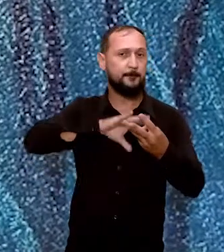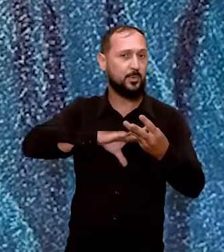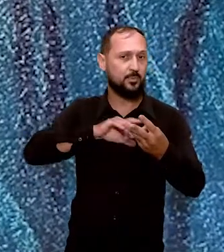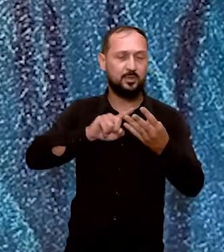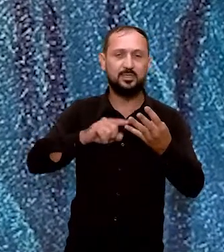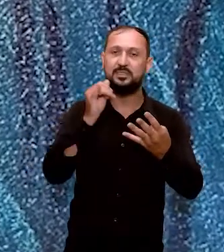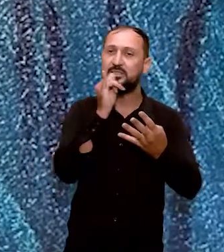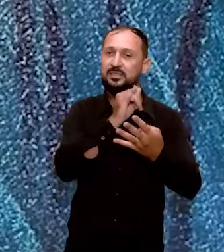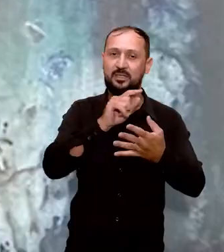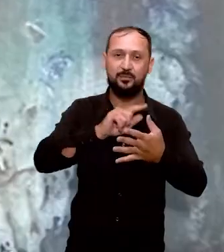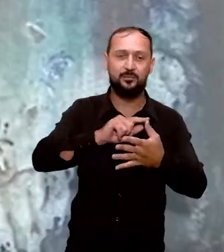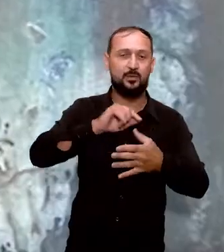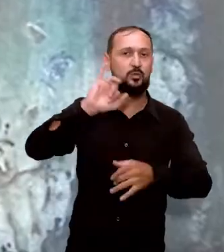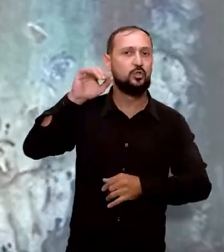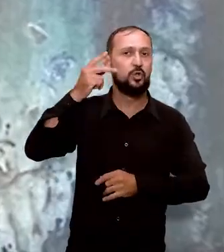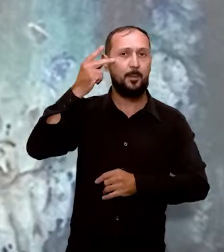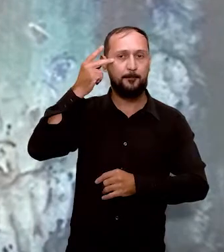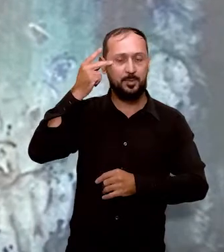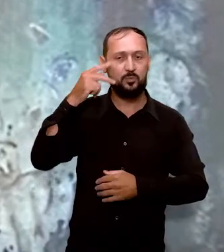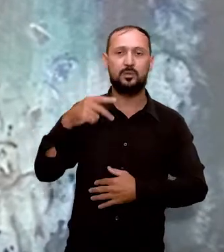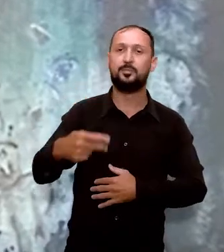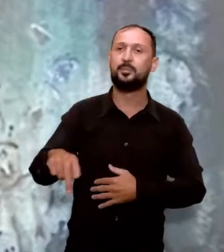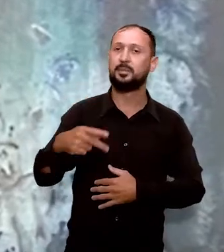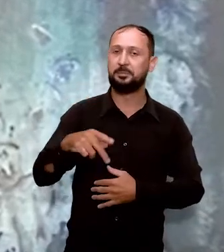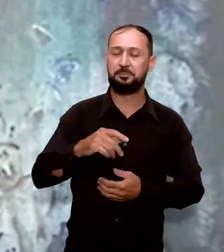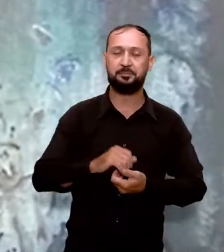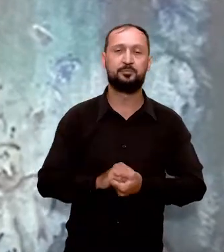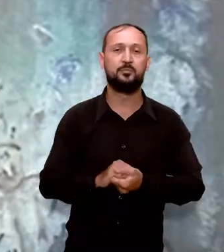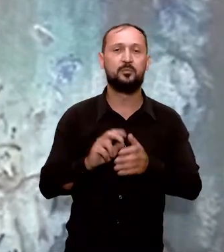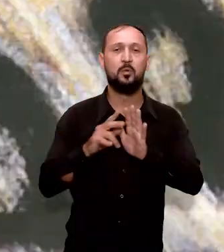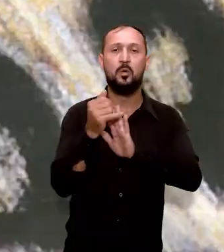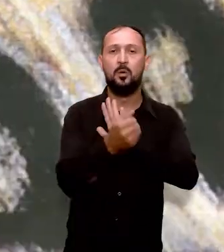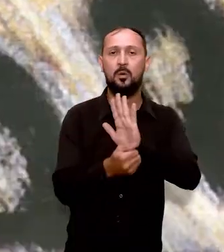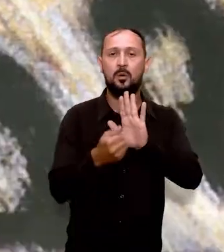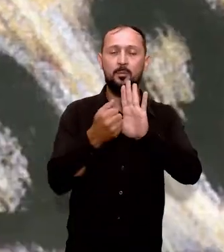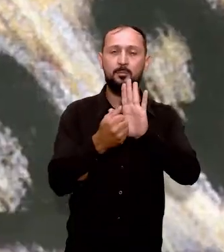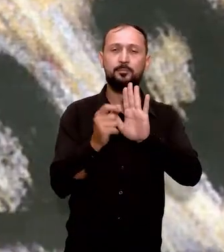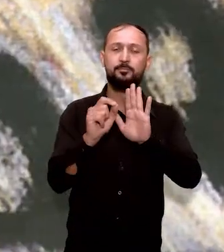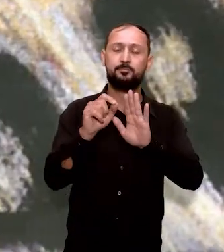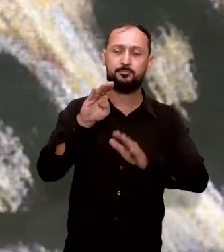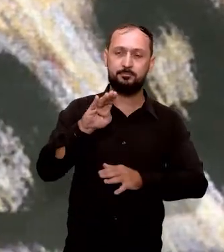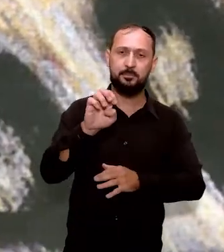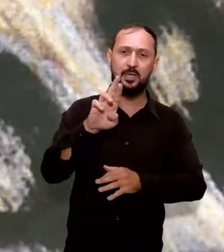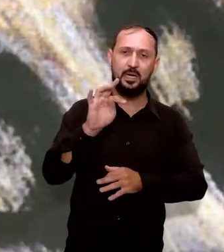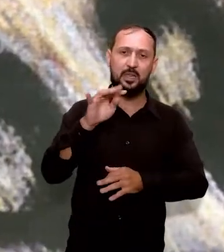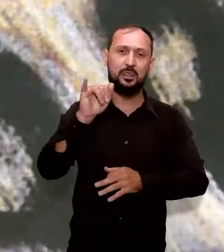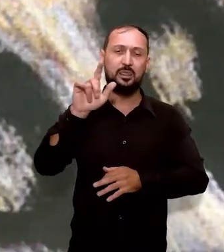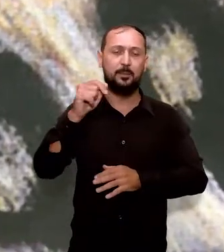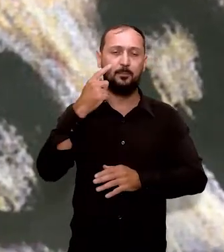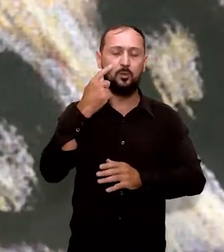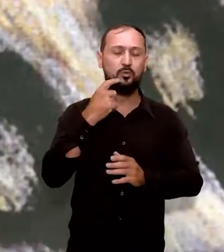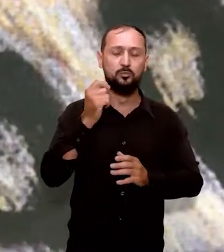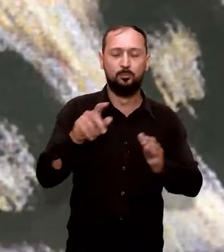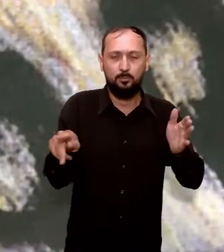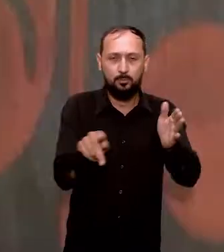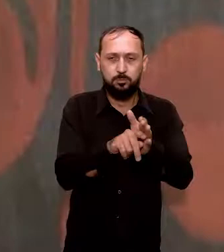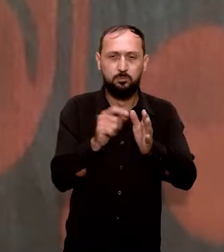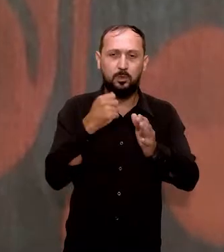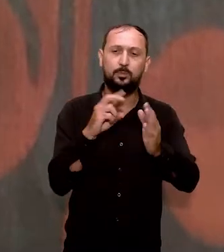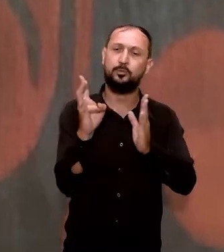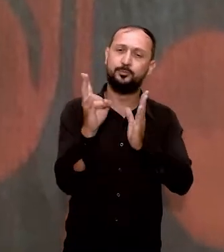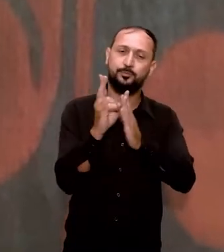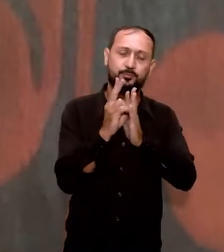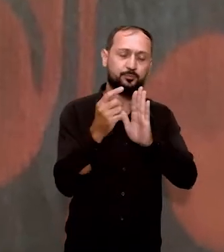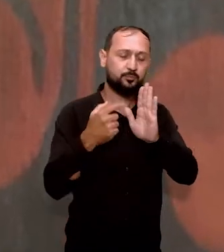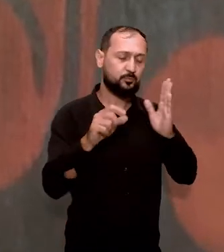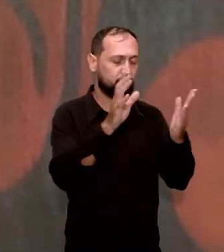Unidos, Portugal, Itália, Japão e Paraguai. Seu projeto, Peretá, exibiu o grafismo